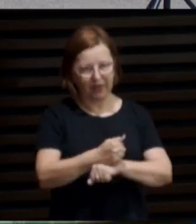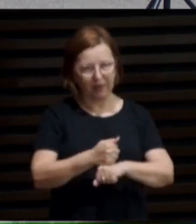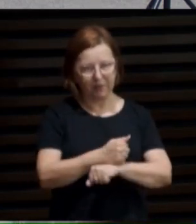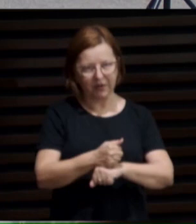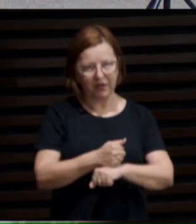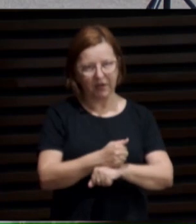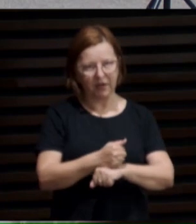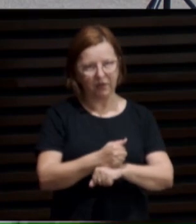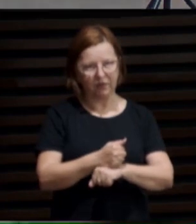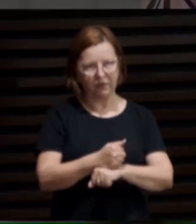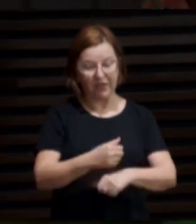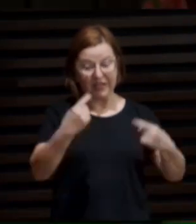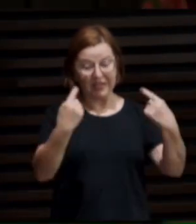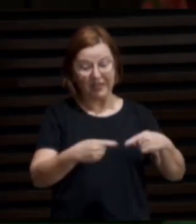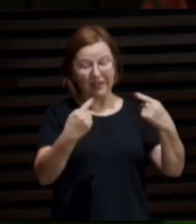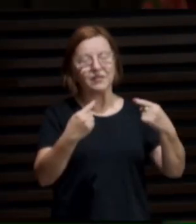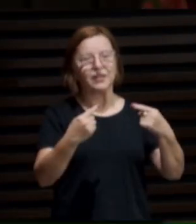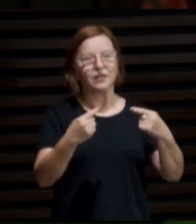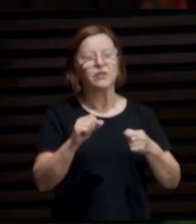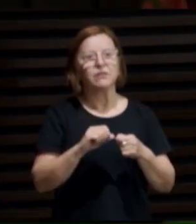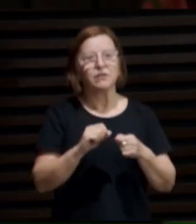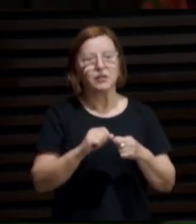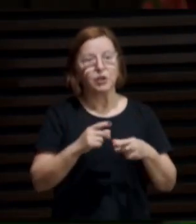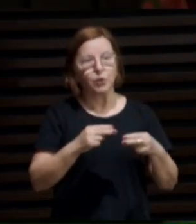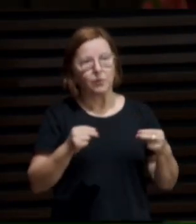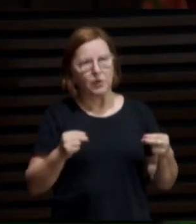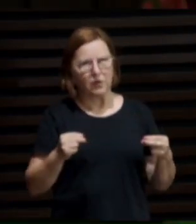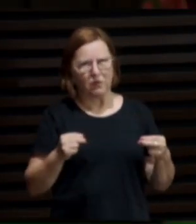é desafiado a fazer uma coisa terrível.